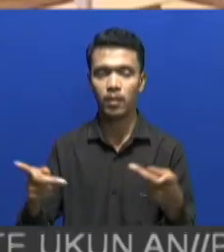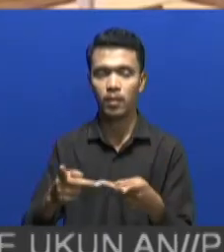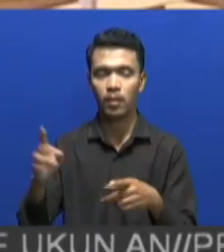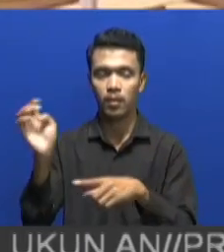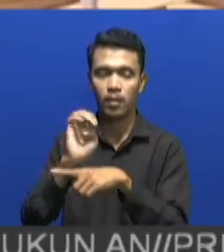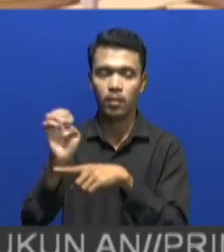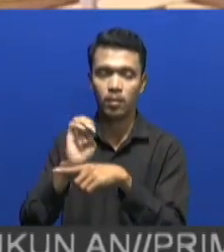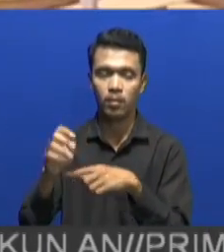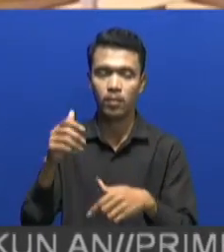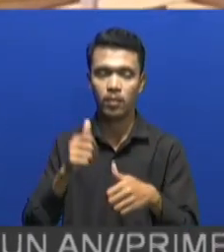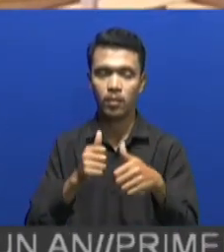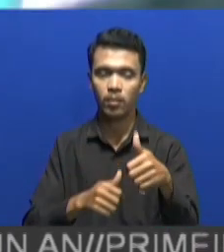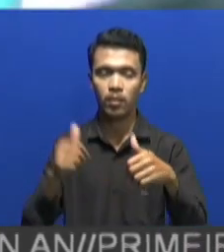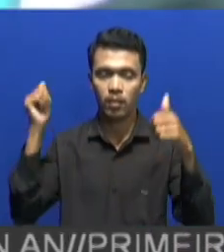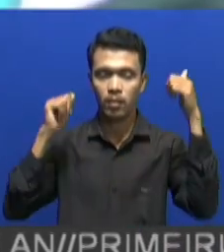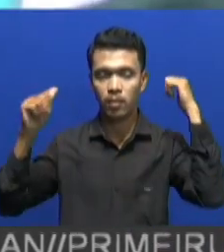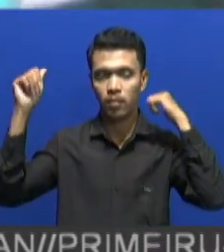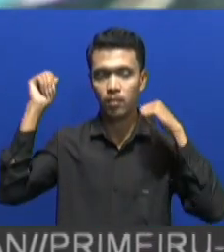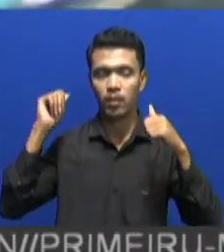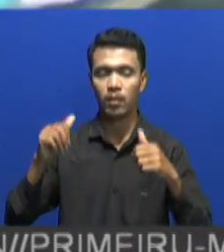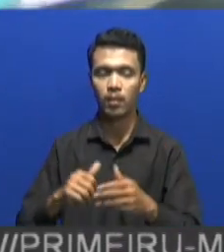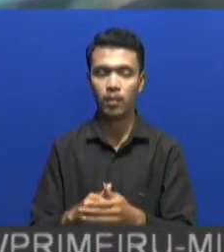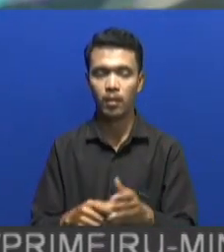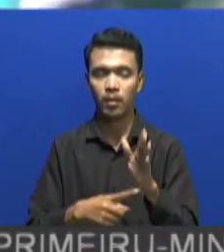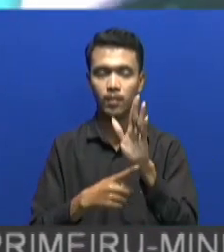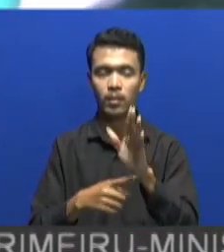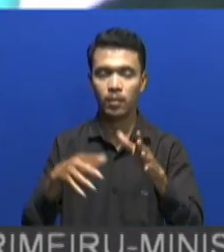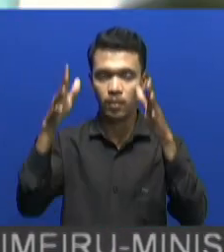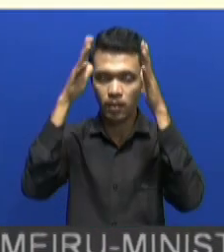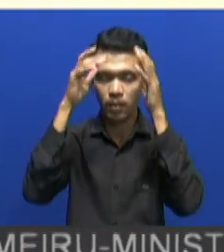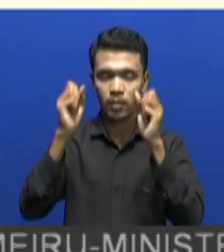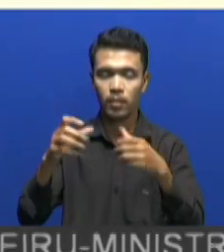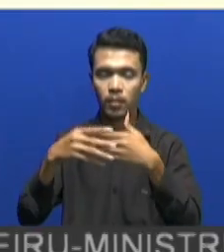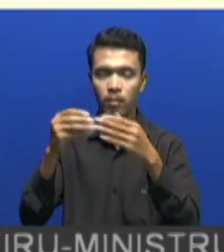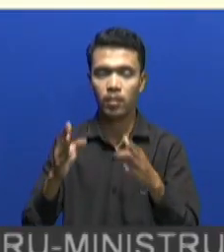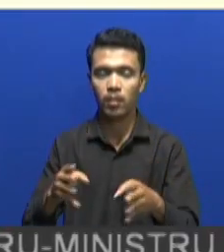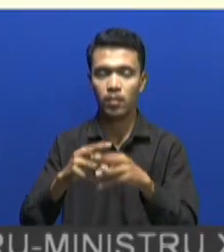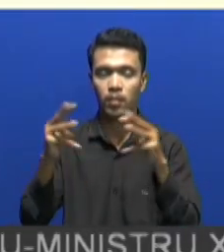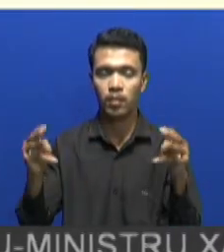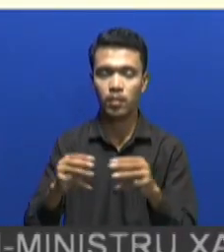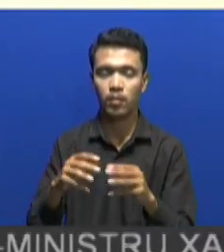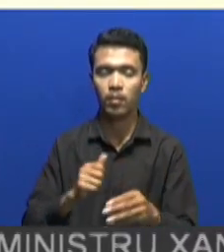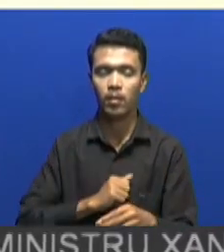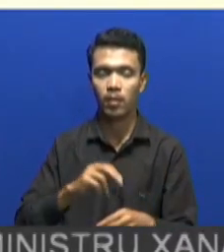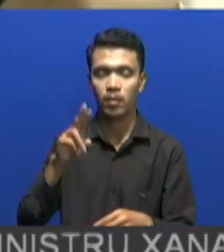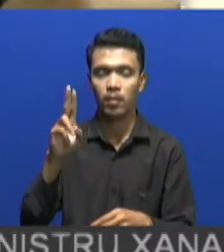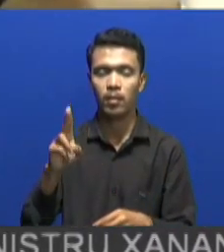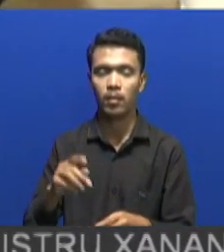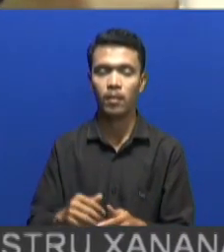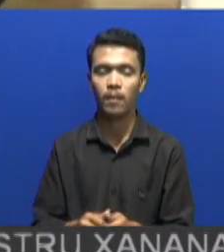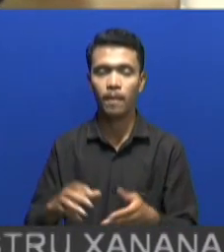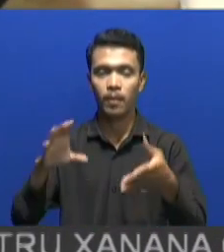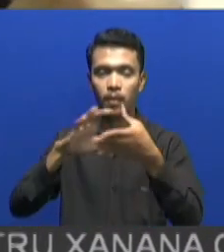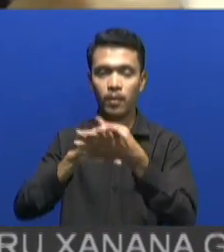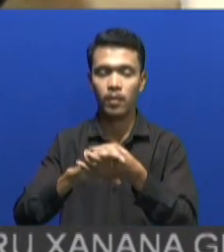ekonomika nebe maka bazia basir nia aktividades. Representante Presidente Autoridade Município Aileu, Vicente Villanova,